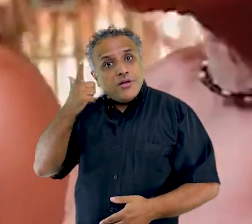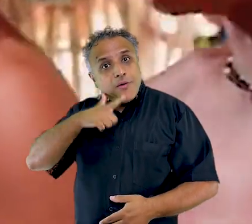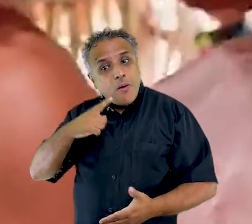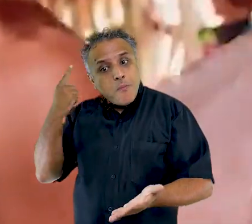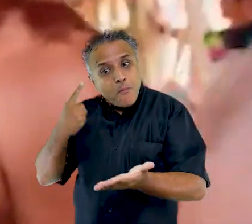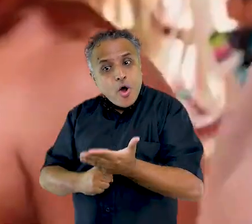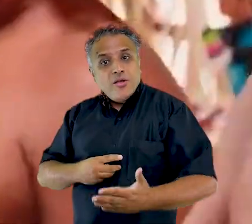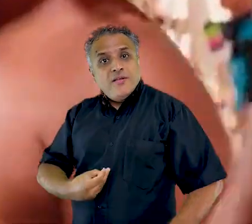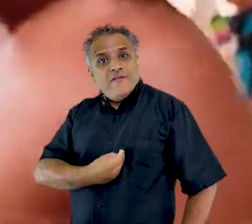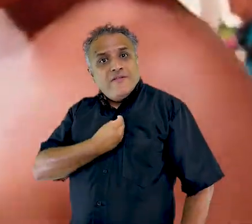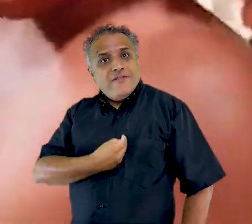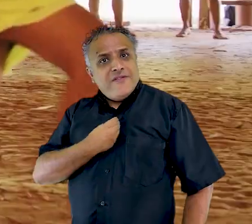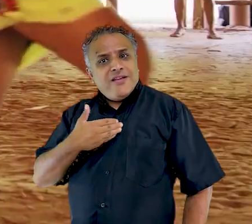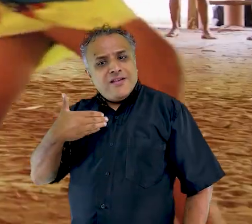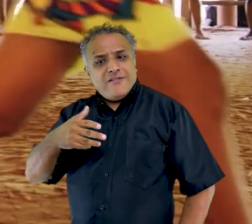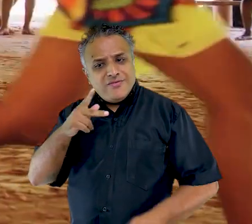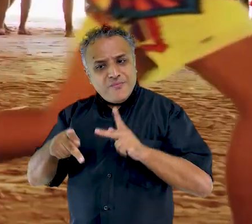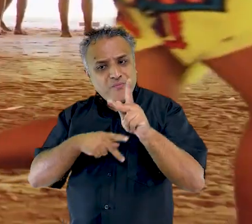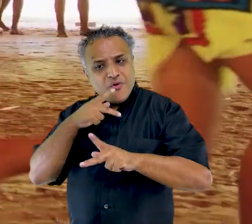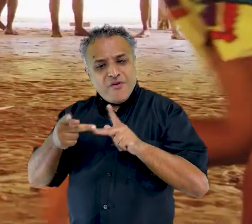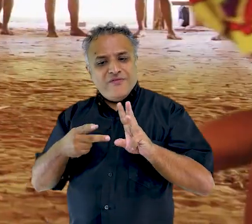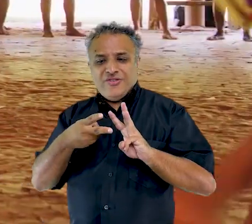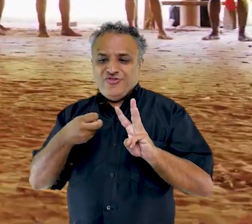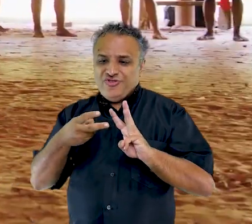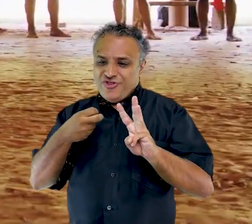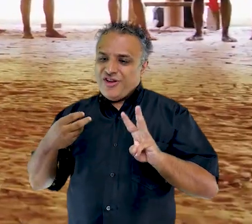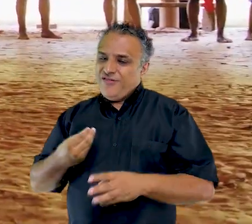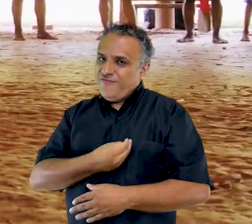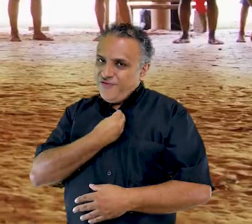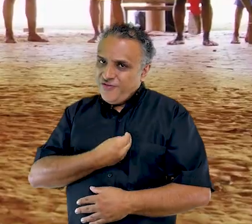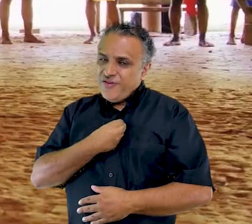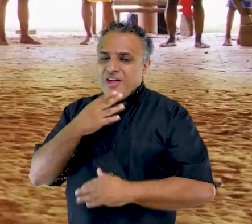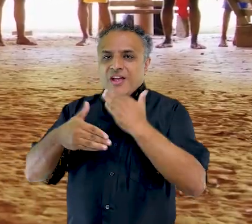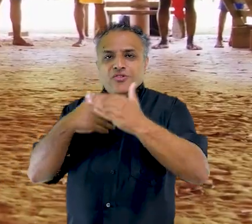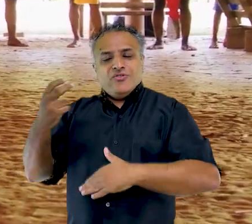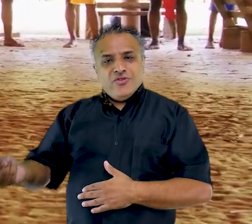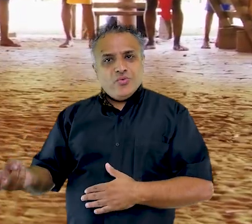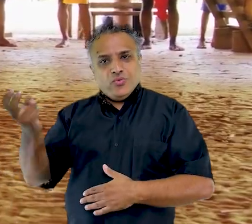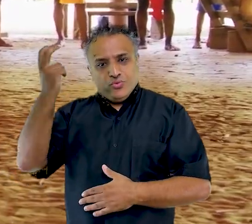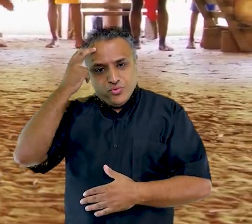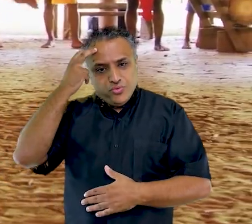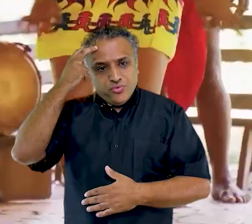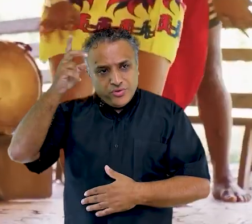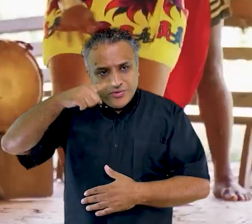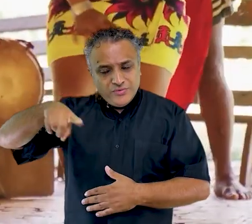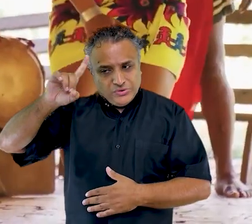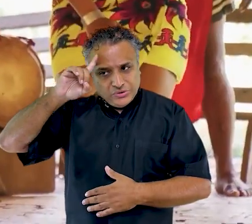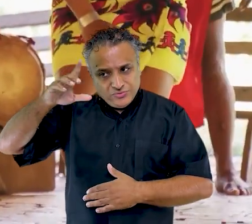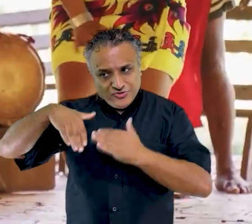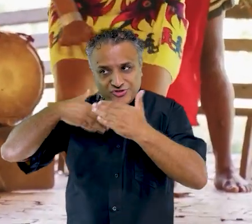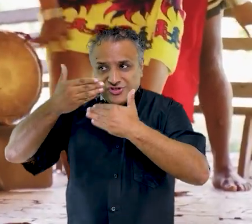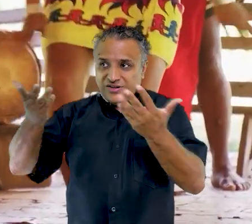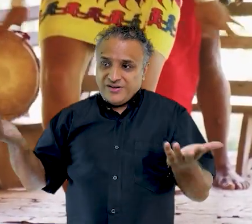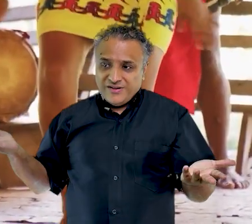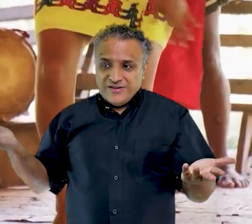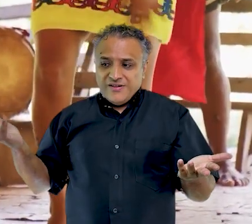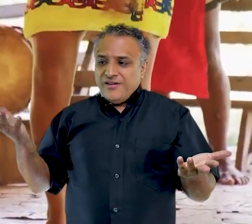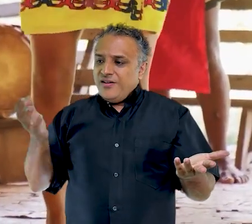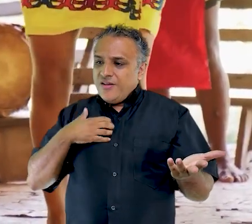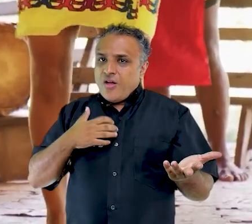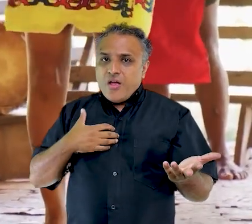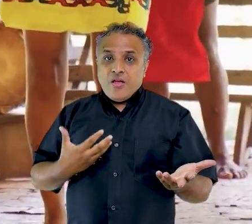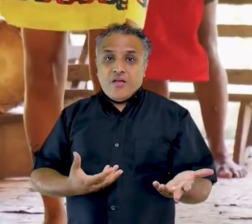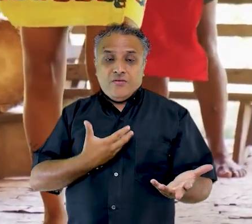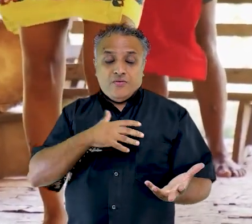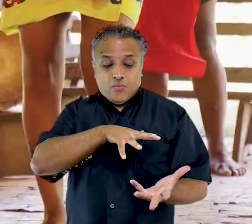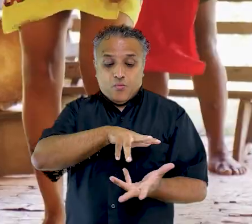viver enquanto povos indígenas, né? Viver a nossa cultura, viver o nosso dia. Claro que com o mundo globalizado, tu